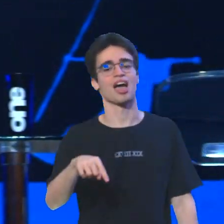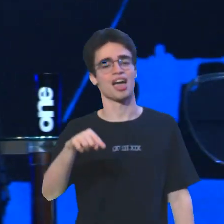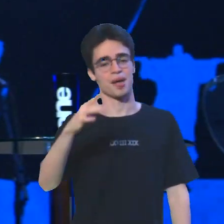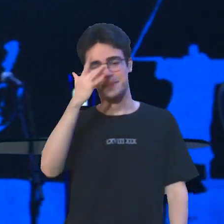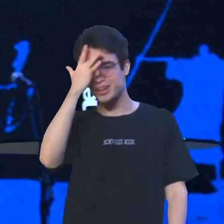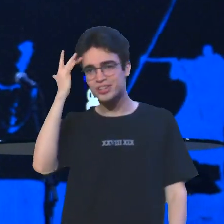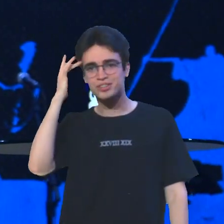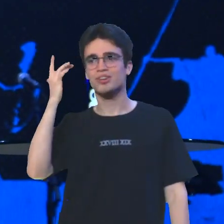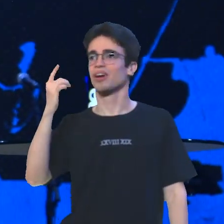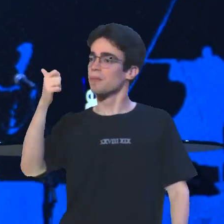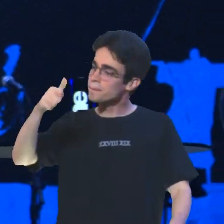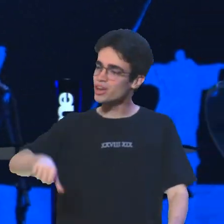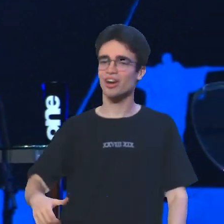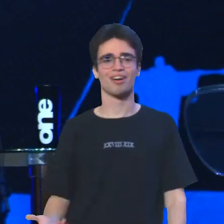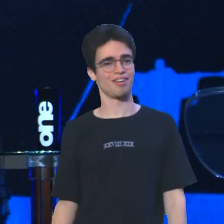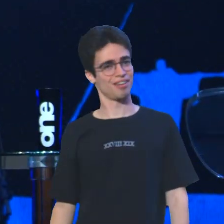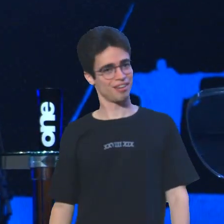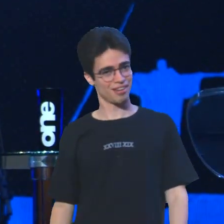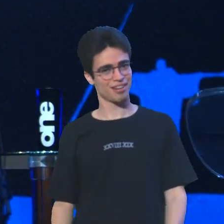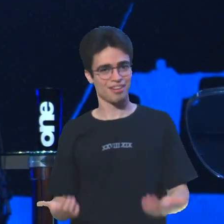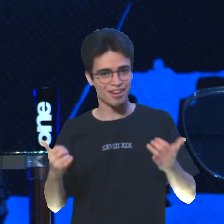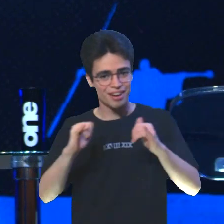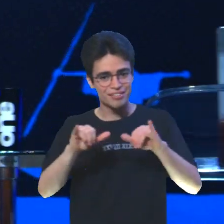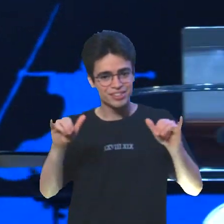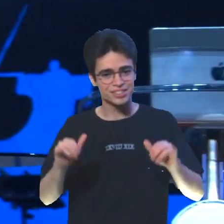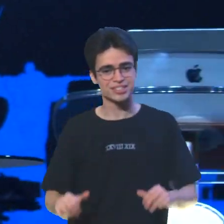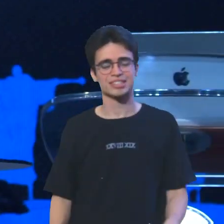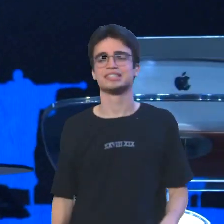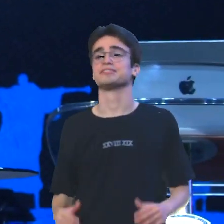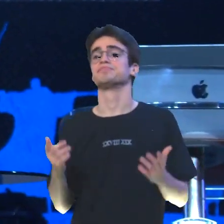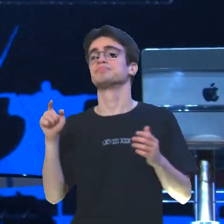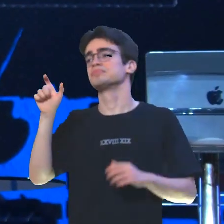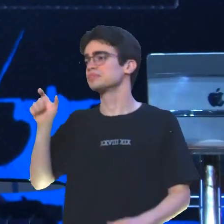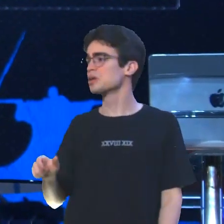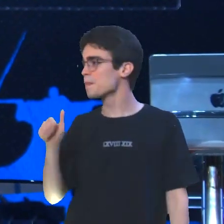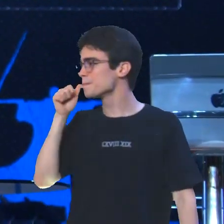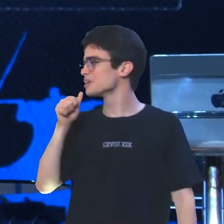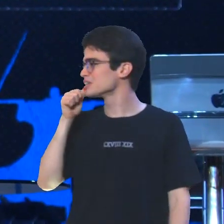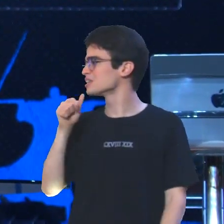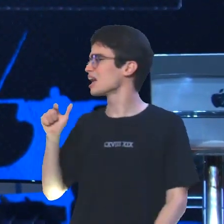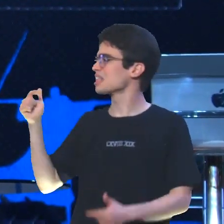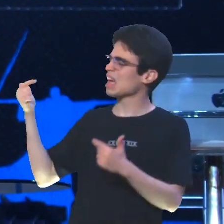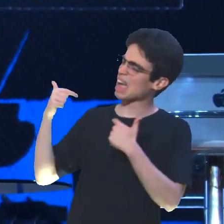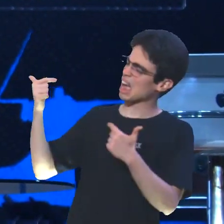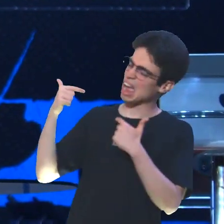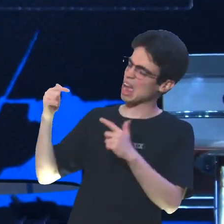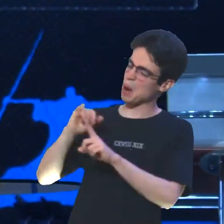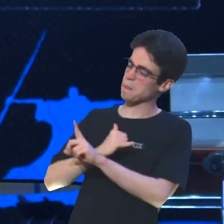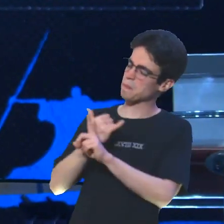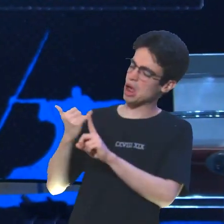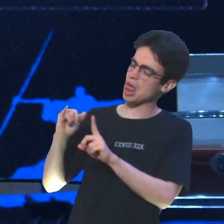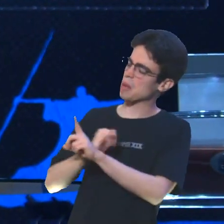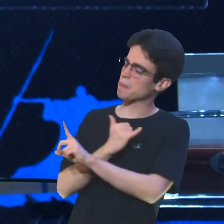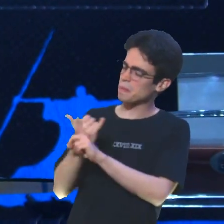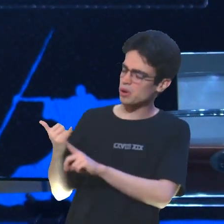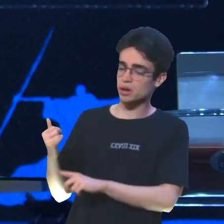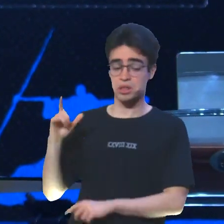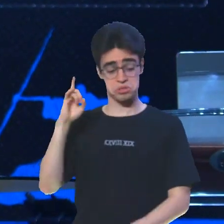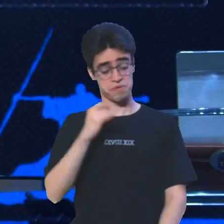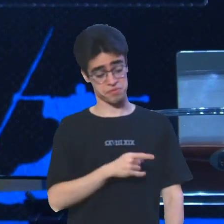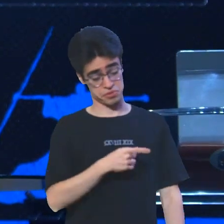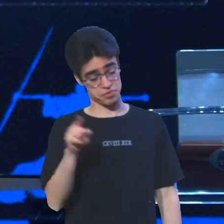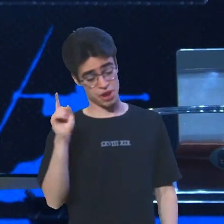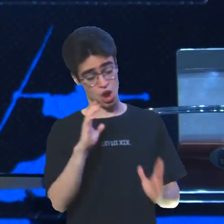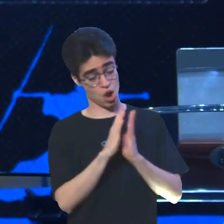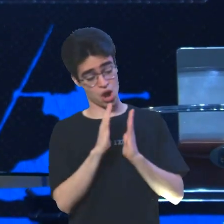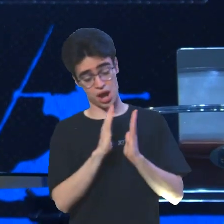10, tá? Só para te informar. Mas essa menina sofria bullying e Deus falou, ó, você vai orar pelas 10